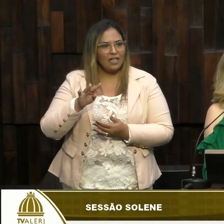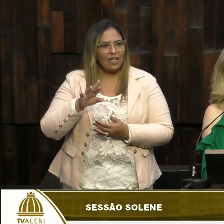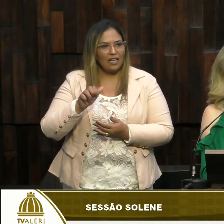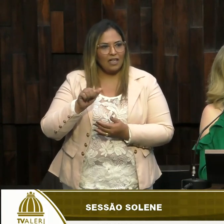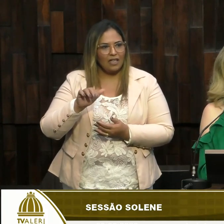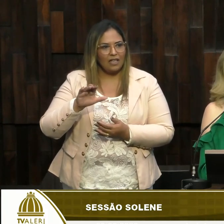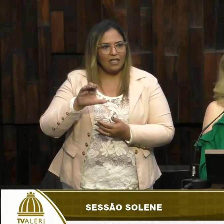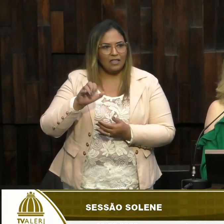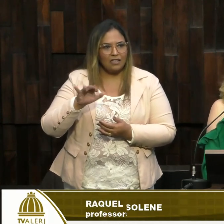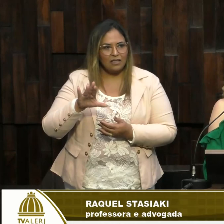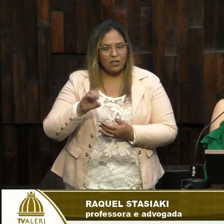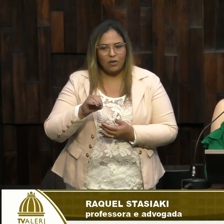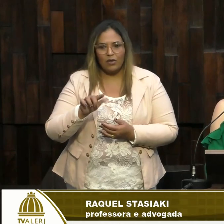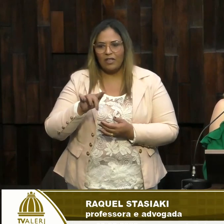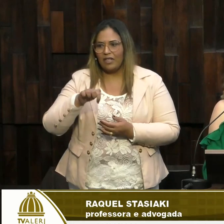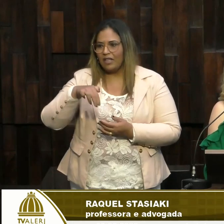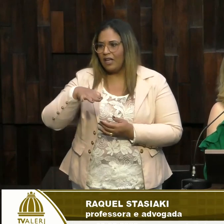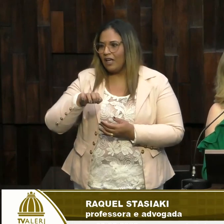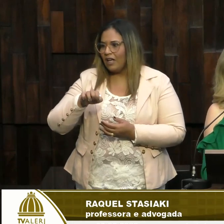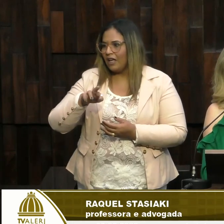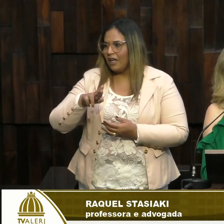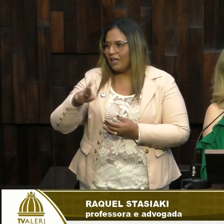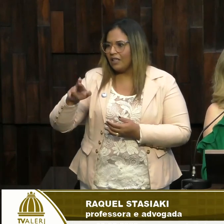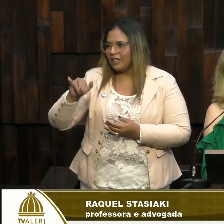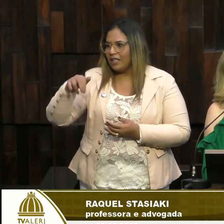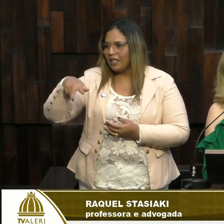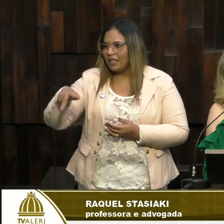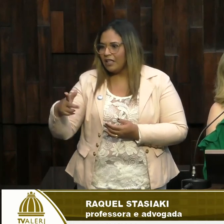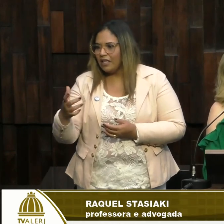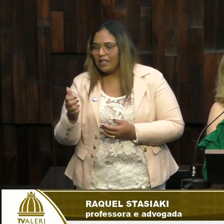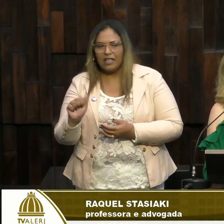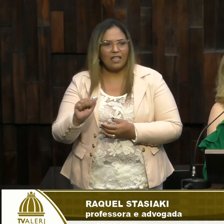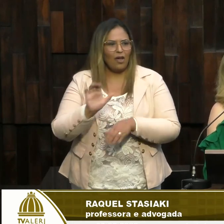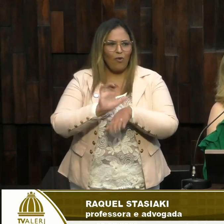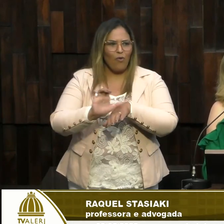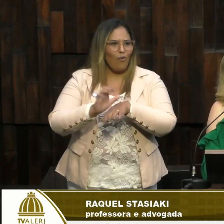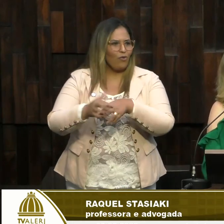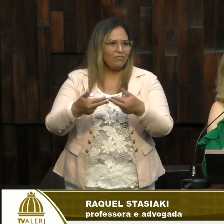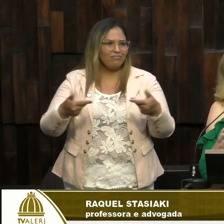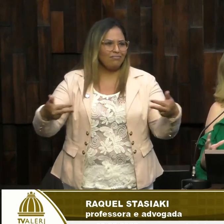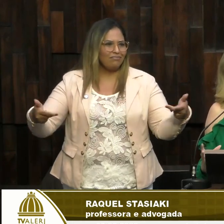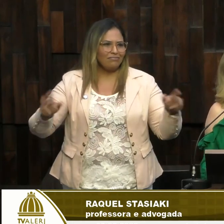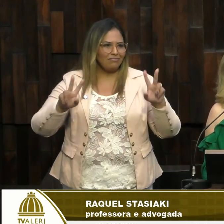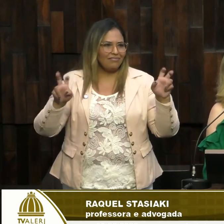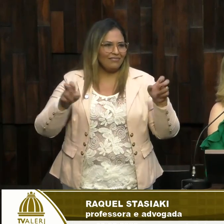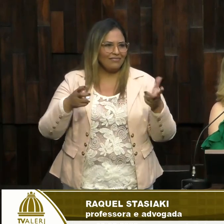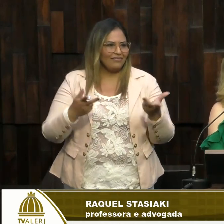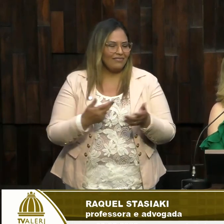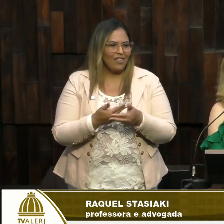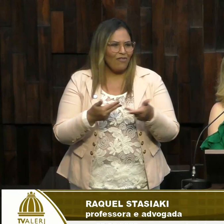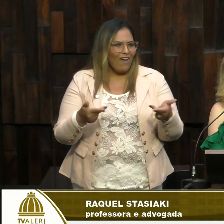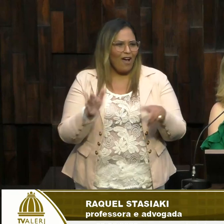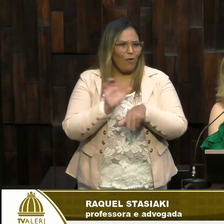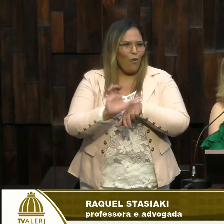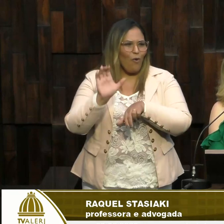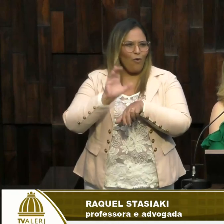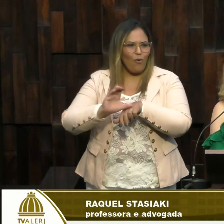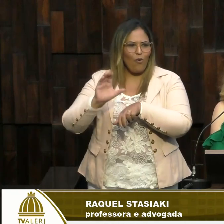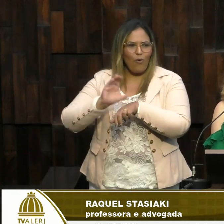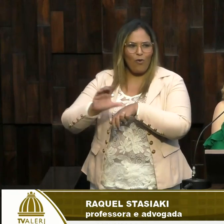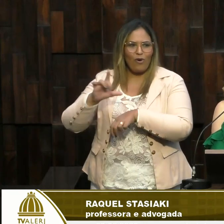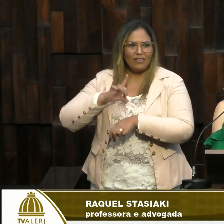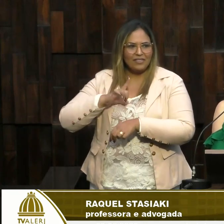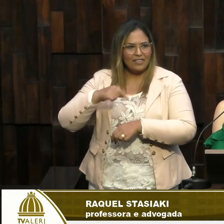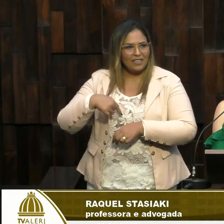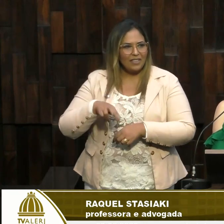aula no curso Guerrinha, né, famoso Guerrinha, enfim, por vários cursos aqui, até